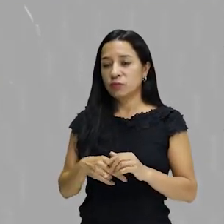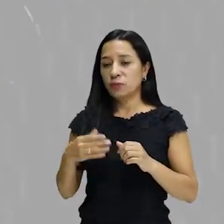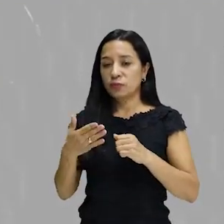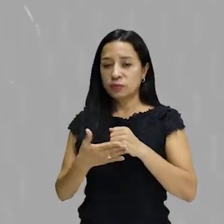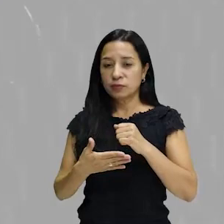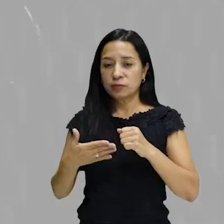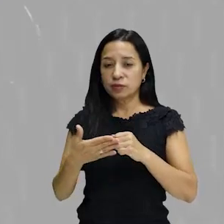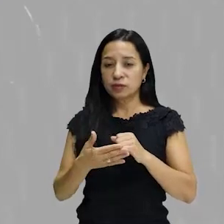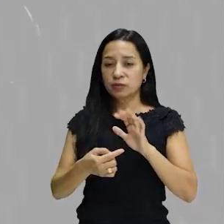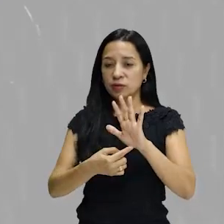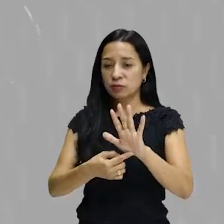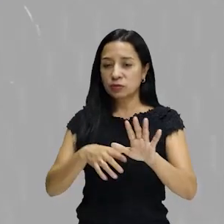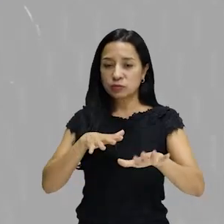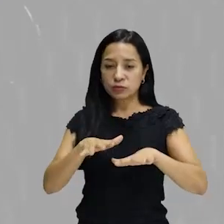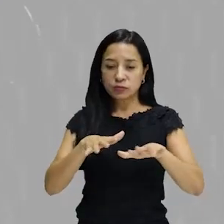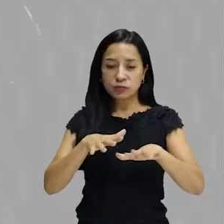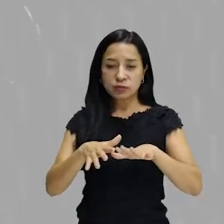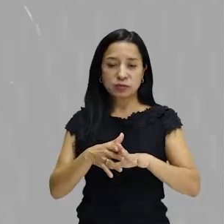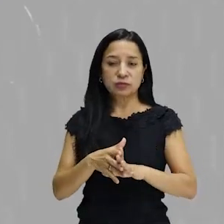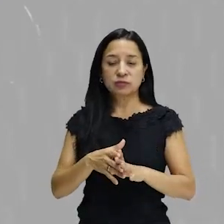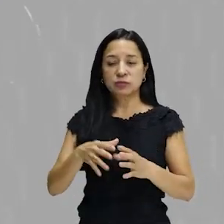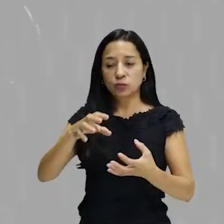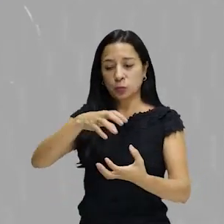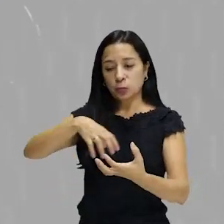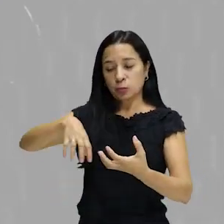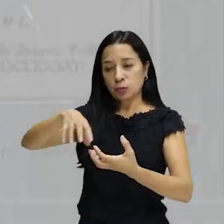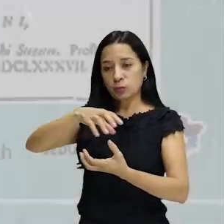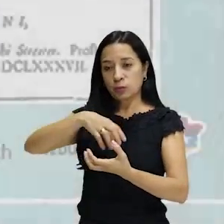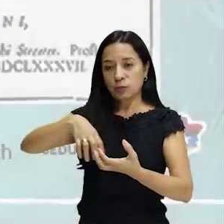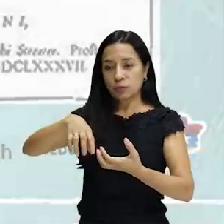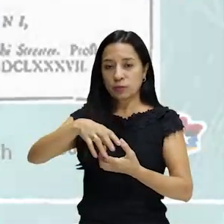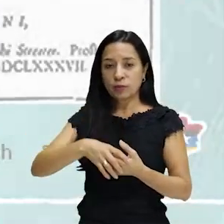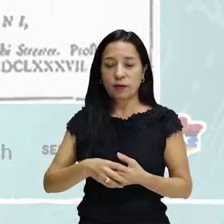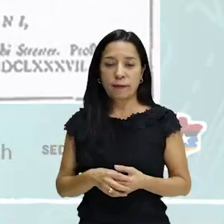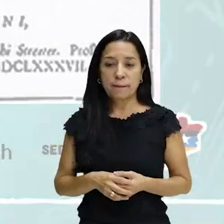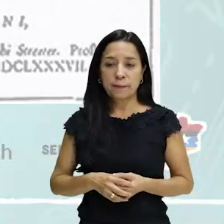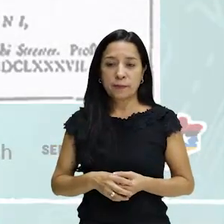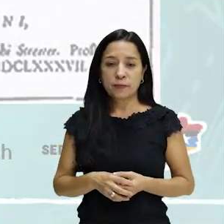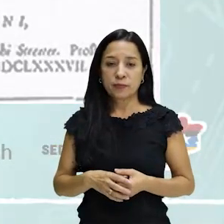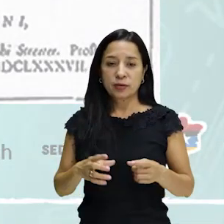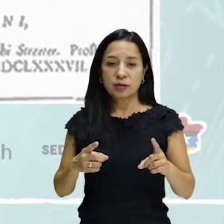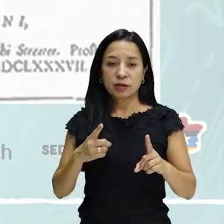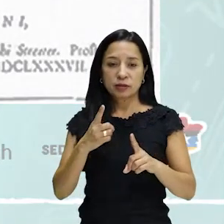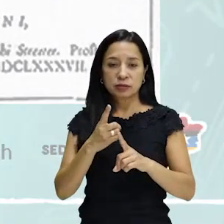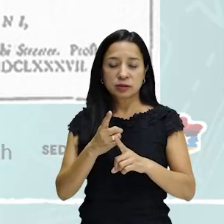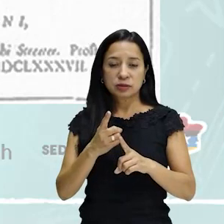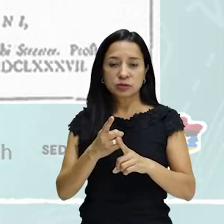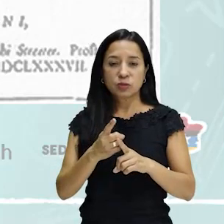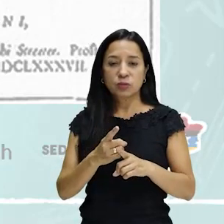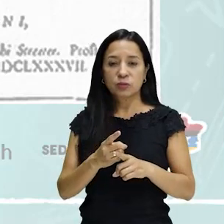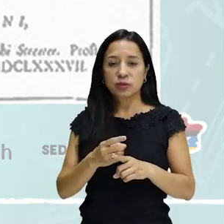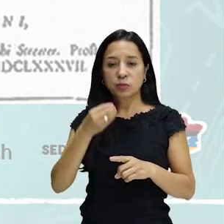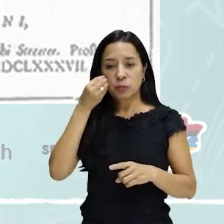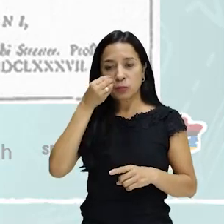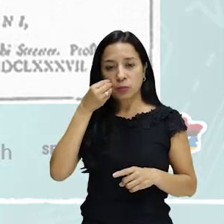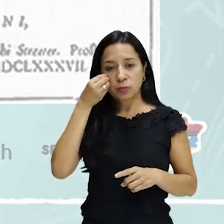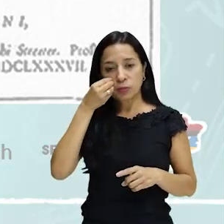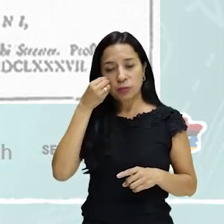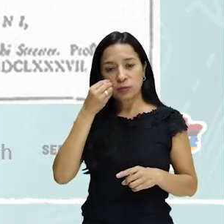Aquela historiazinha da maçã. Então Galileu, ele descobriu através de experimentos